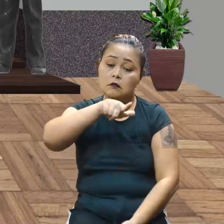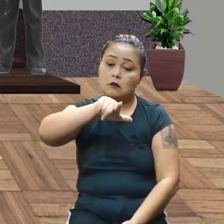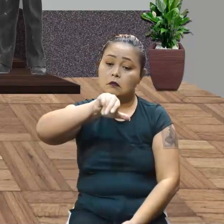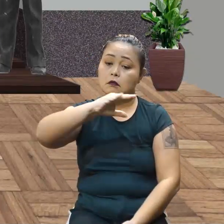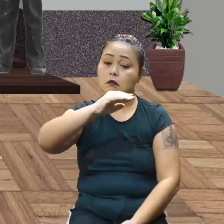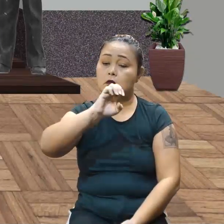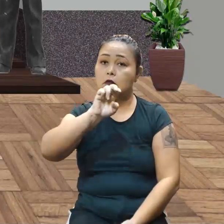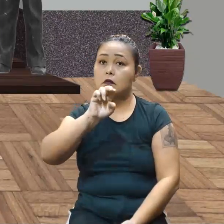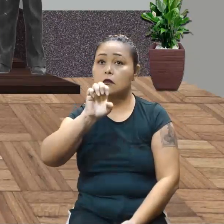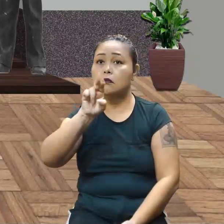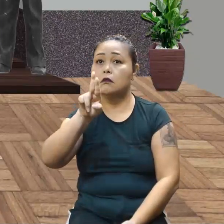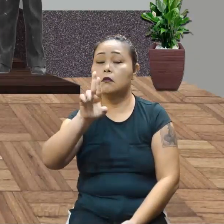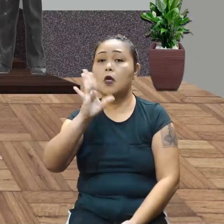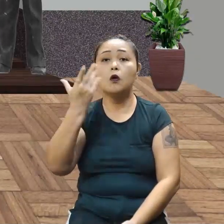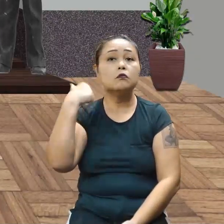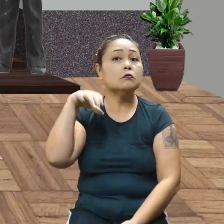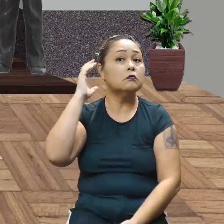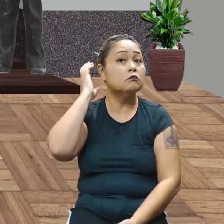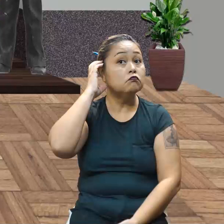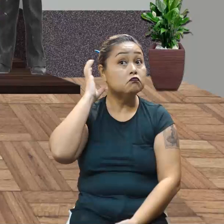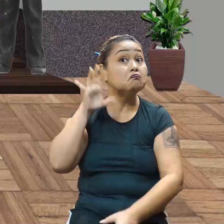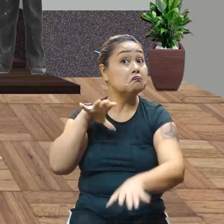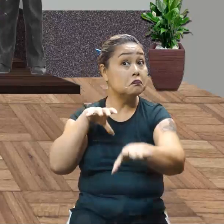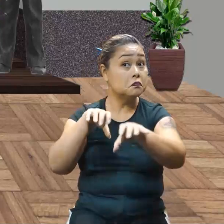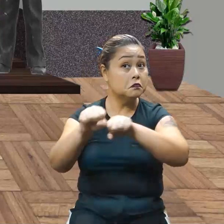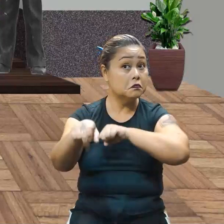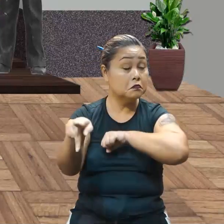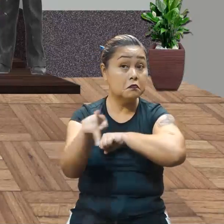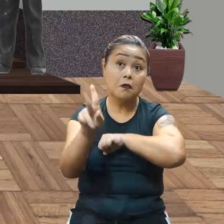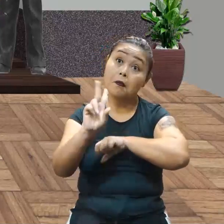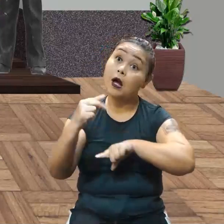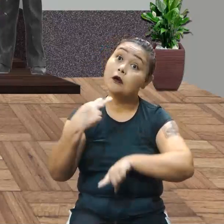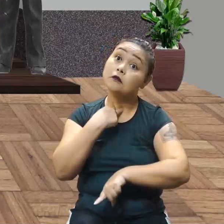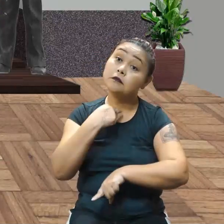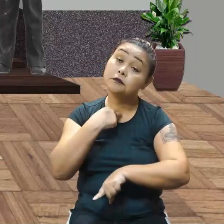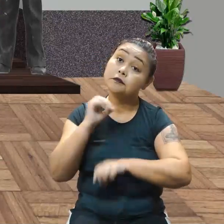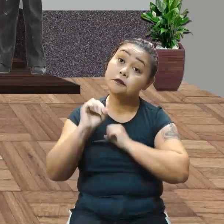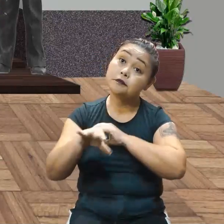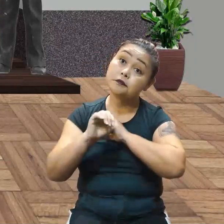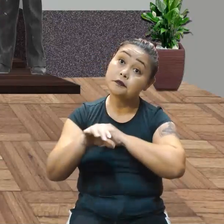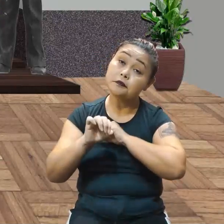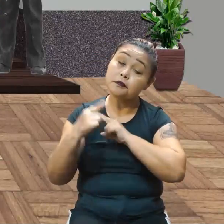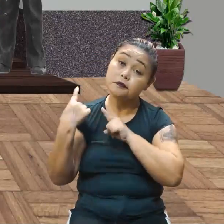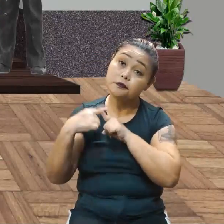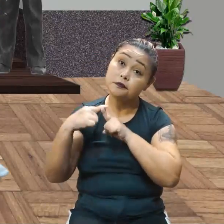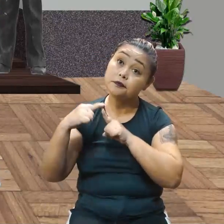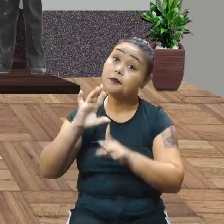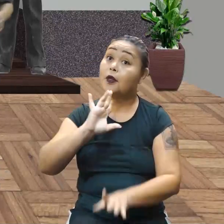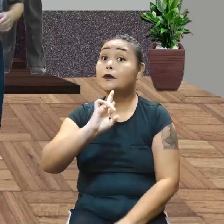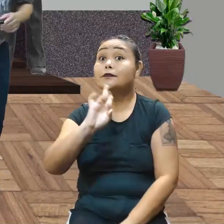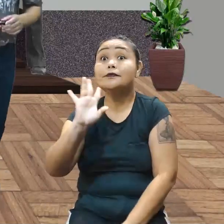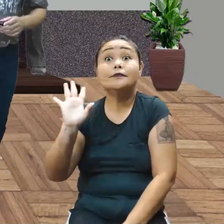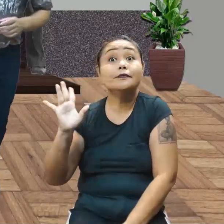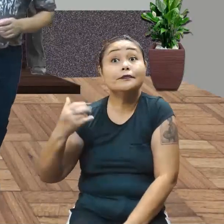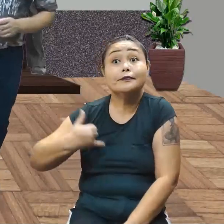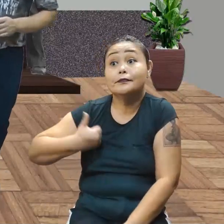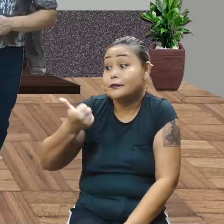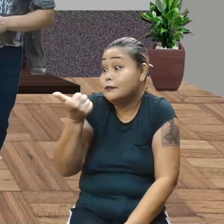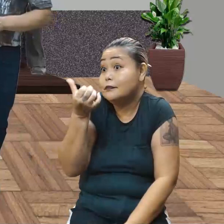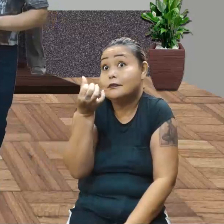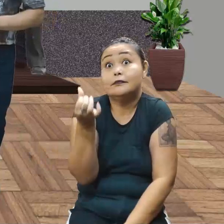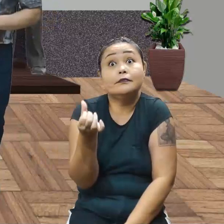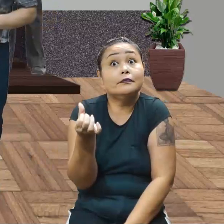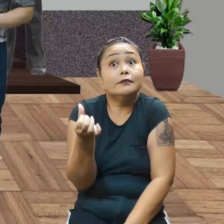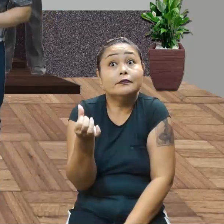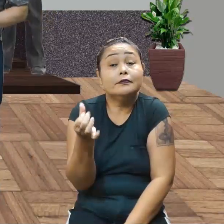Cuiabano e se torna professor. Não pode lecionar por ter apenas 16 anos